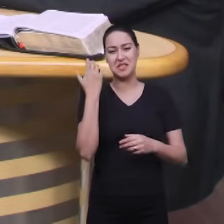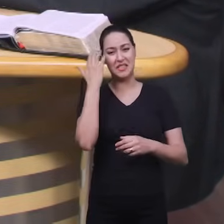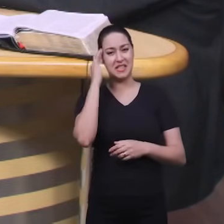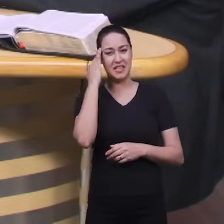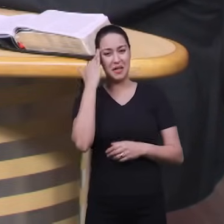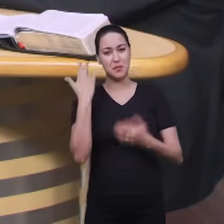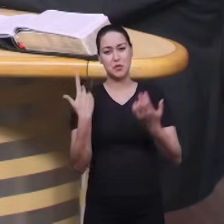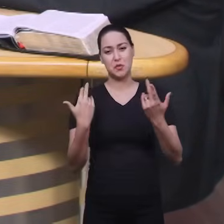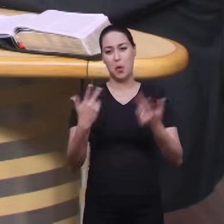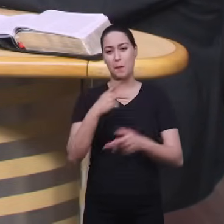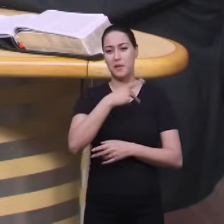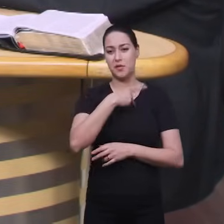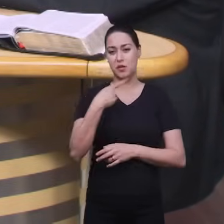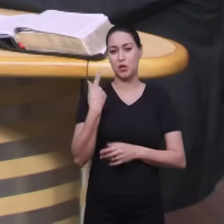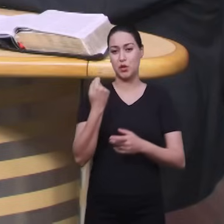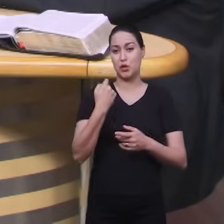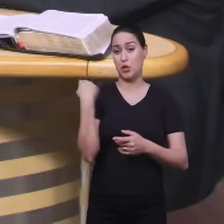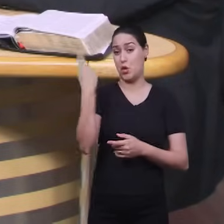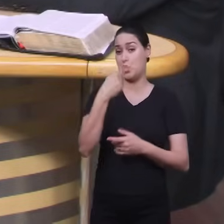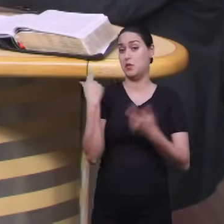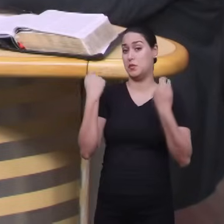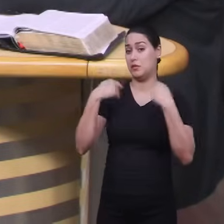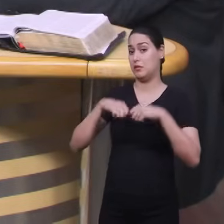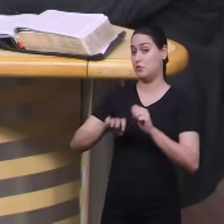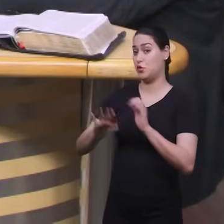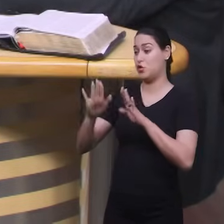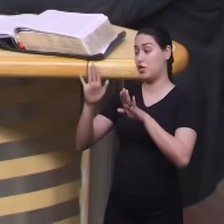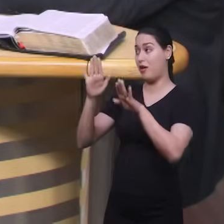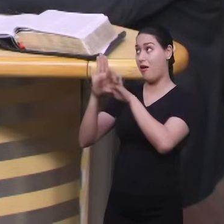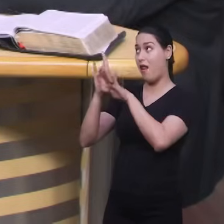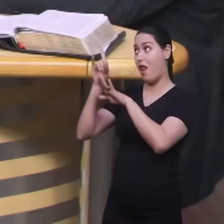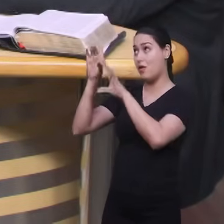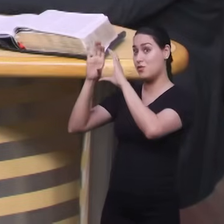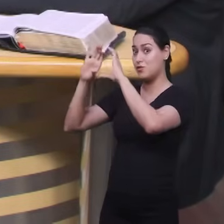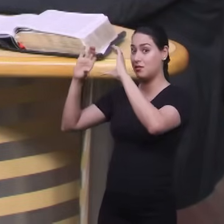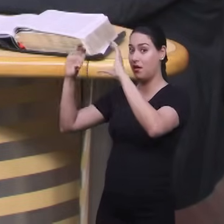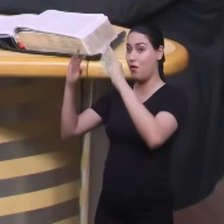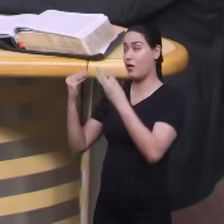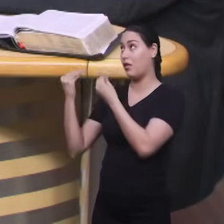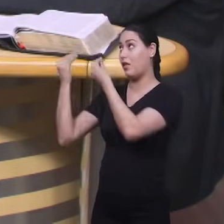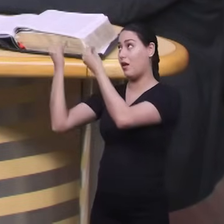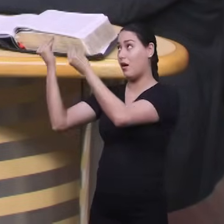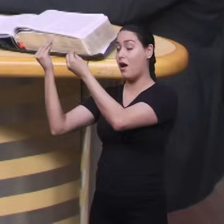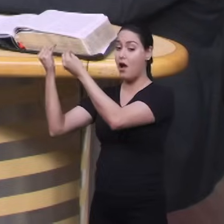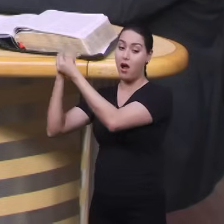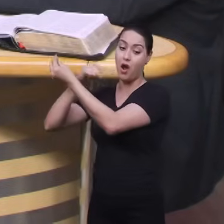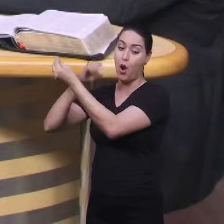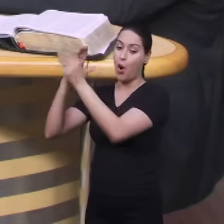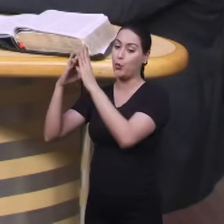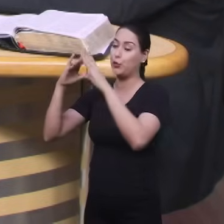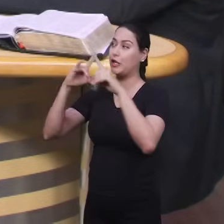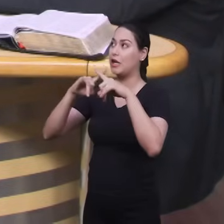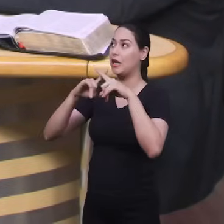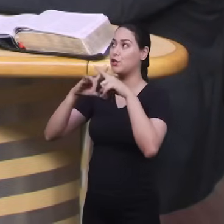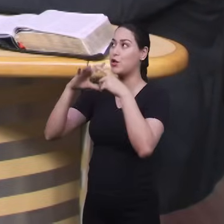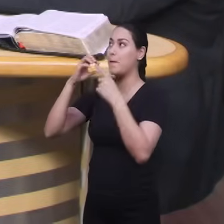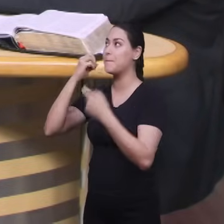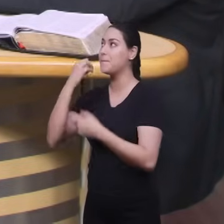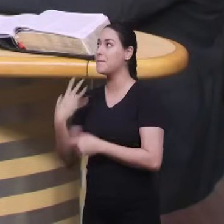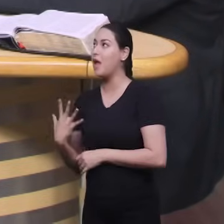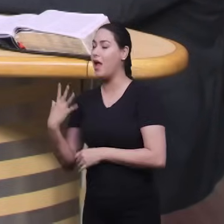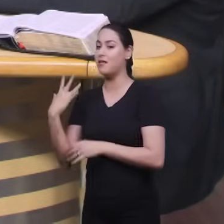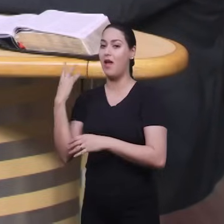como pastores que há uma igreja que nós temos que chegar lá e entregar para o senhor Ela é